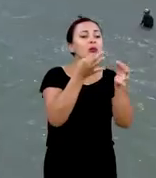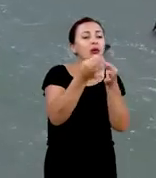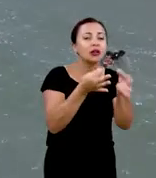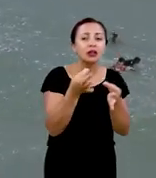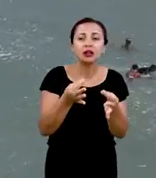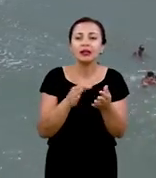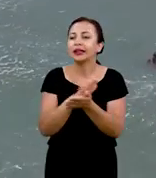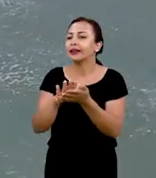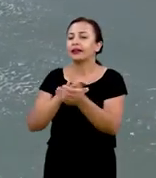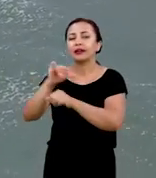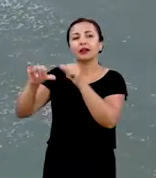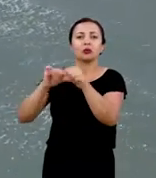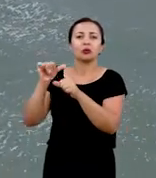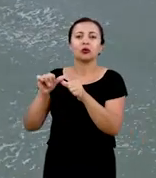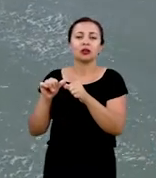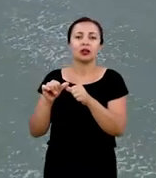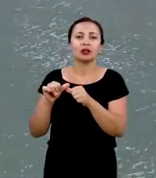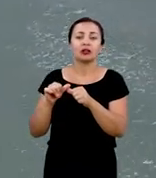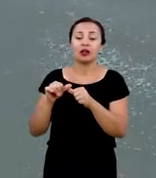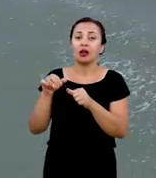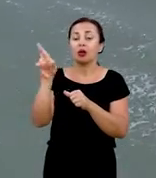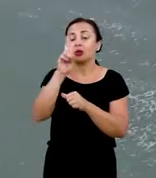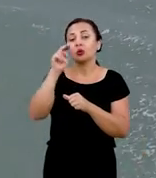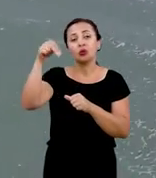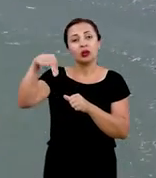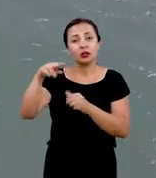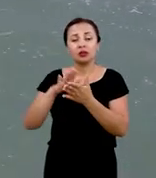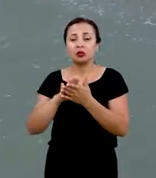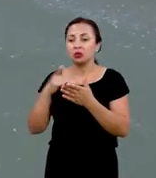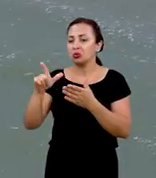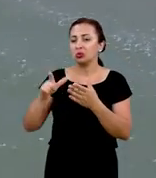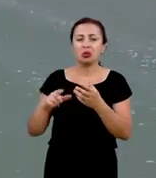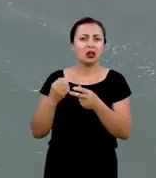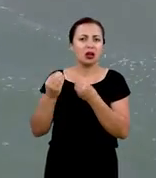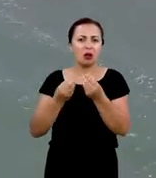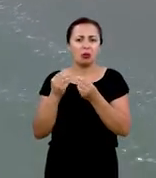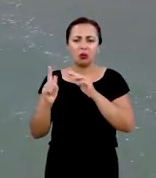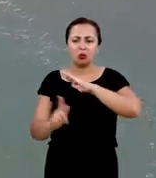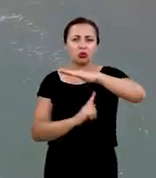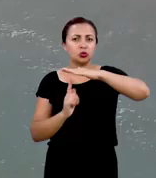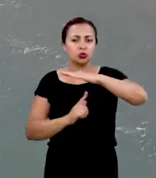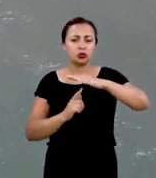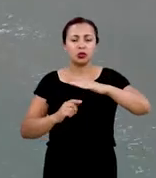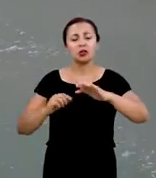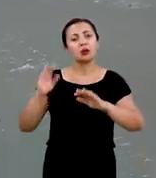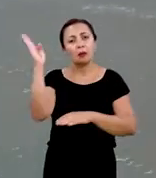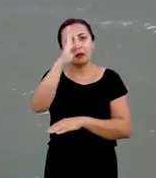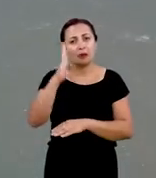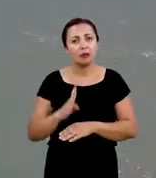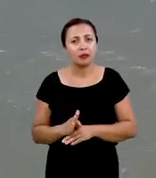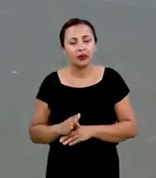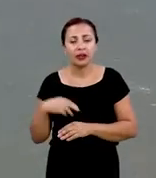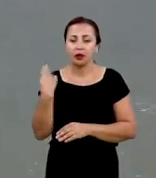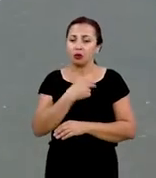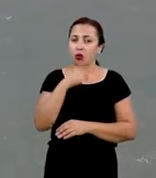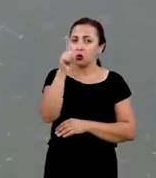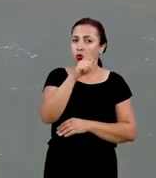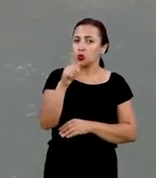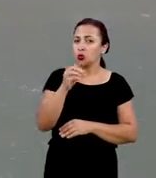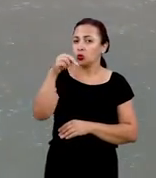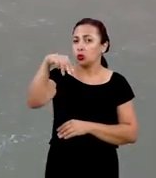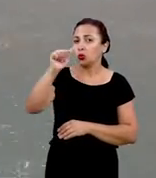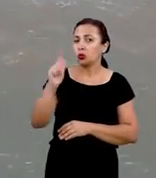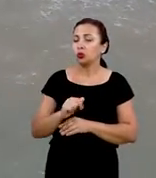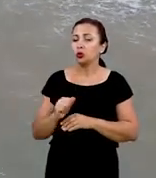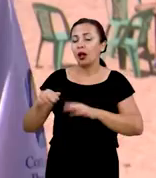muda. No litoral do Rio Grande do Norte, nós não temos um instrumento muito importante do gerenciamento costeiro brasileiro, que é o nosso zoneamento